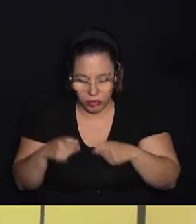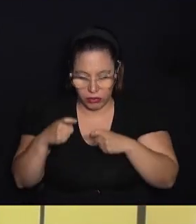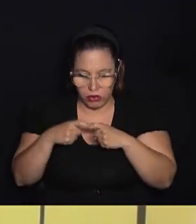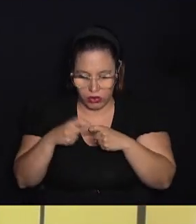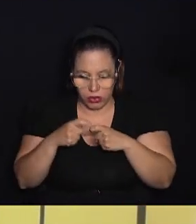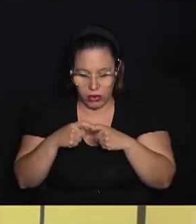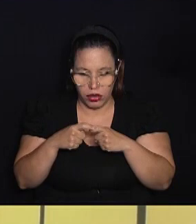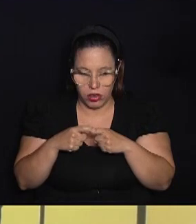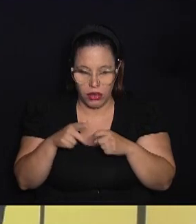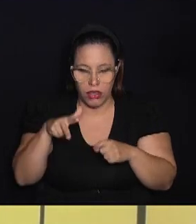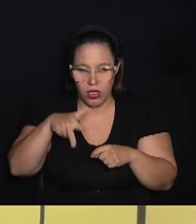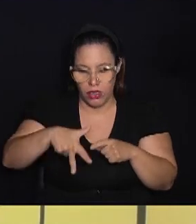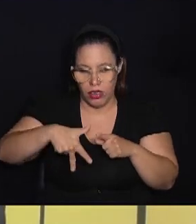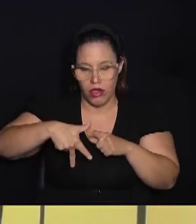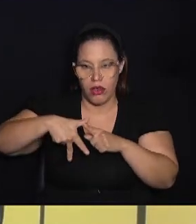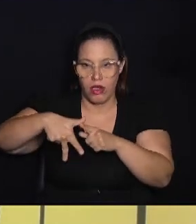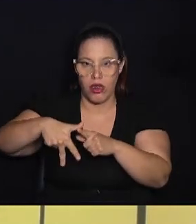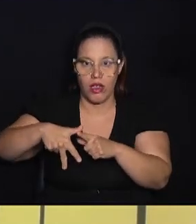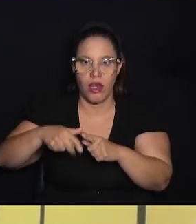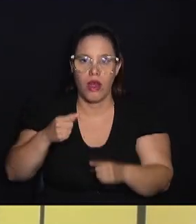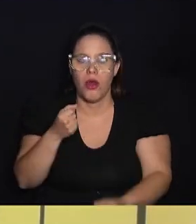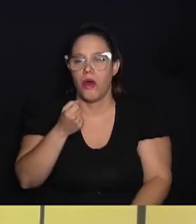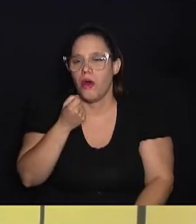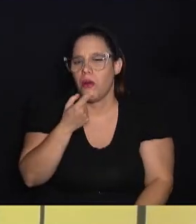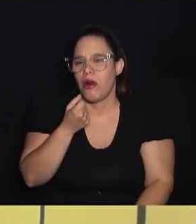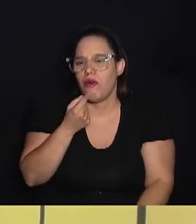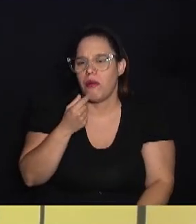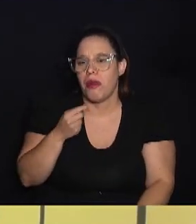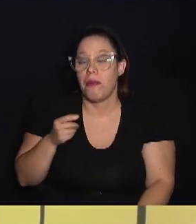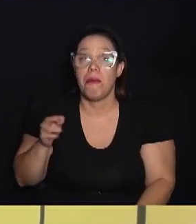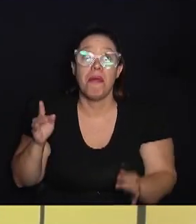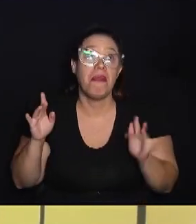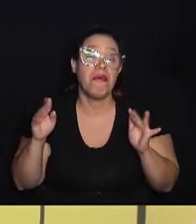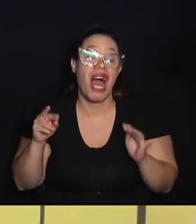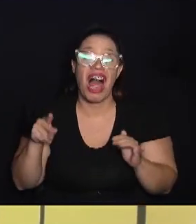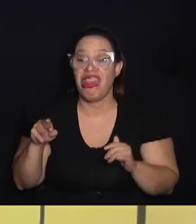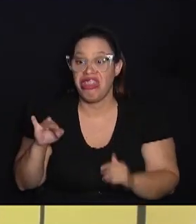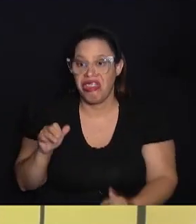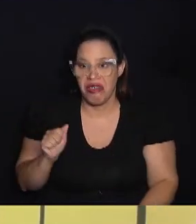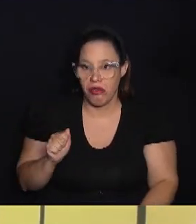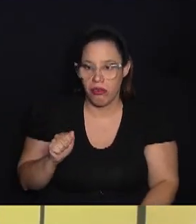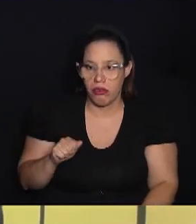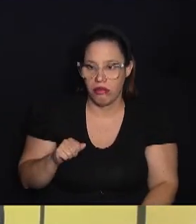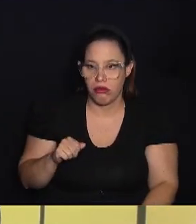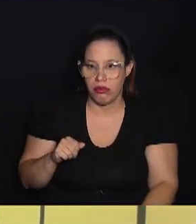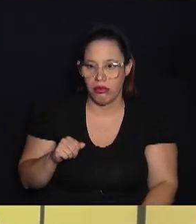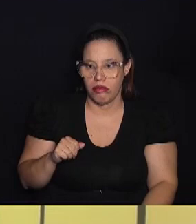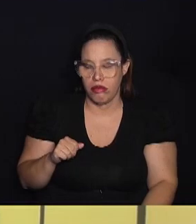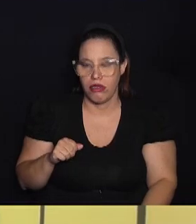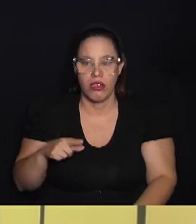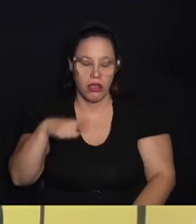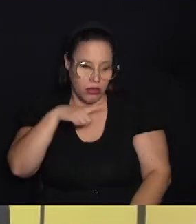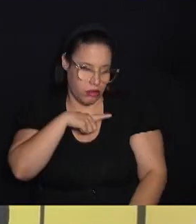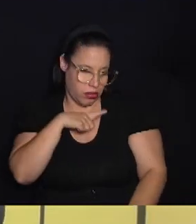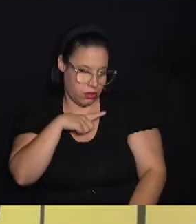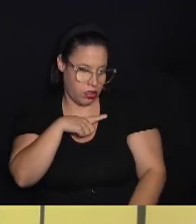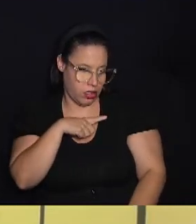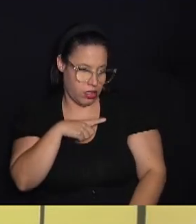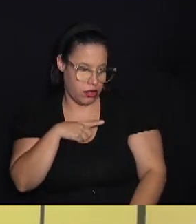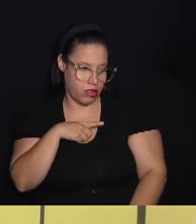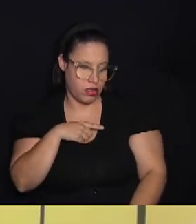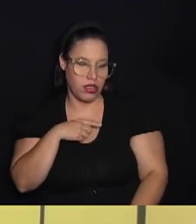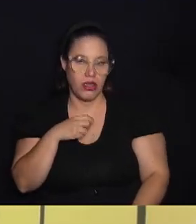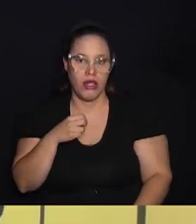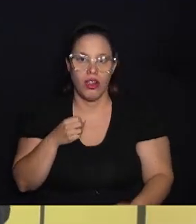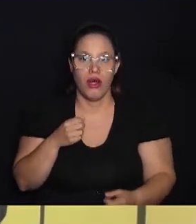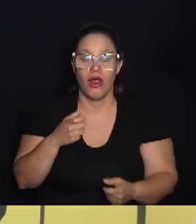um paciente que te pede ai uma Fórmula Mágica você tem que eh tentar fazê-lo